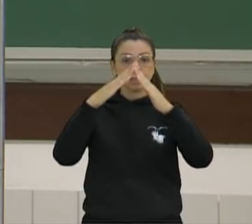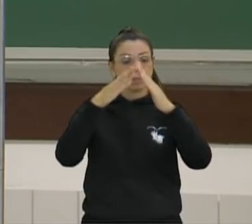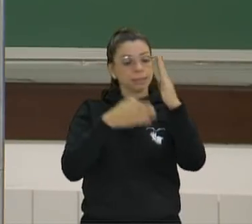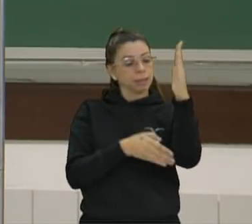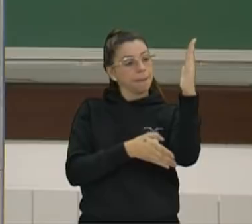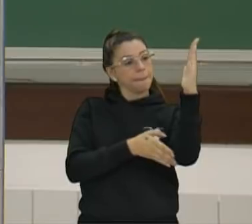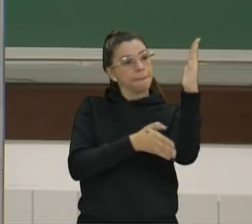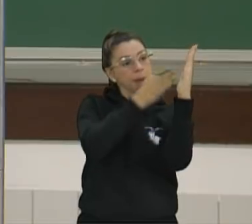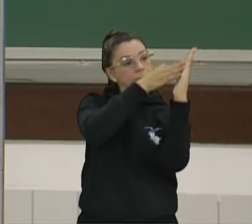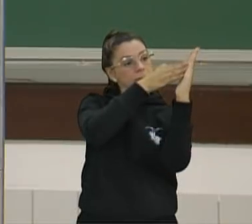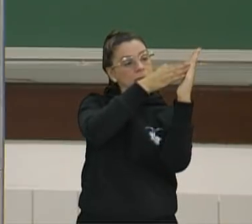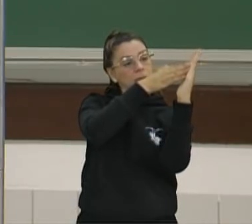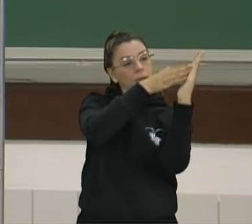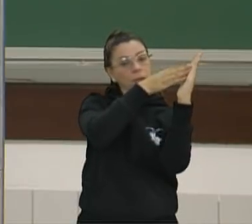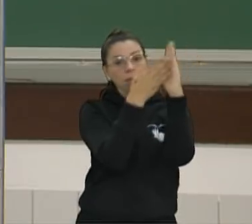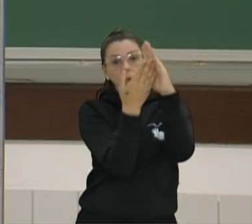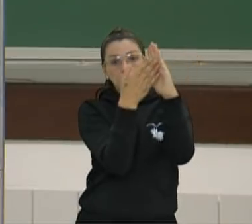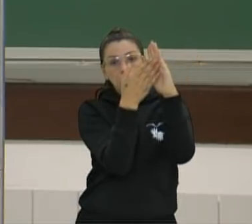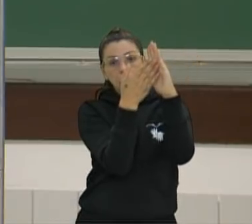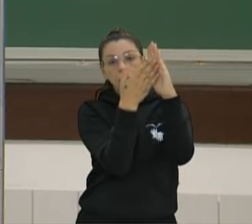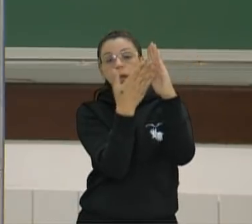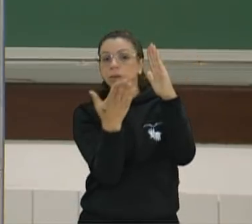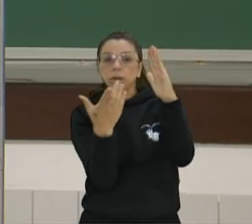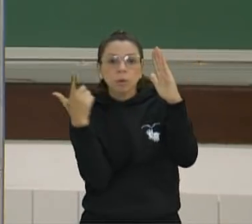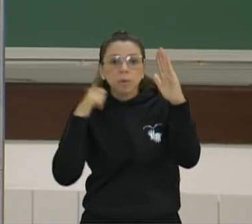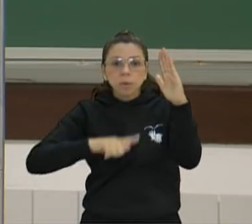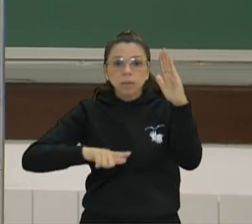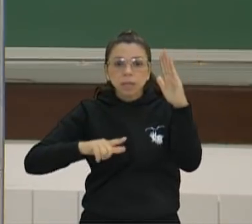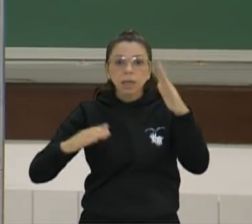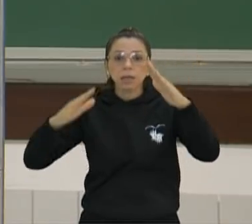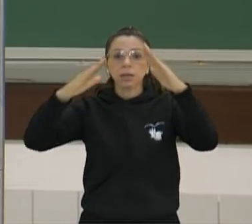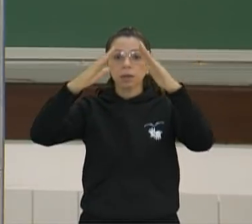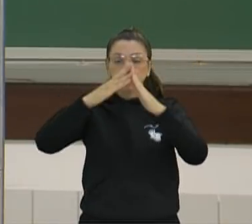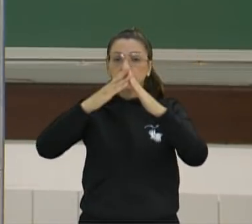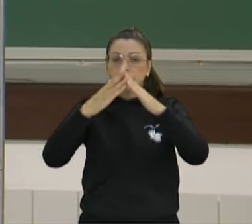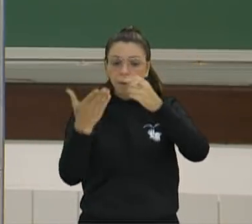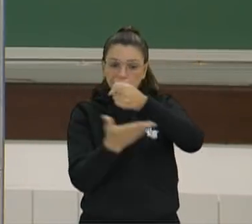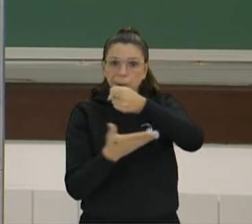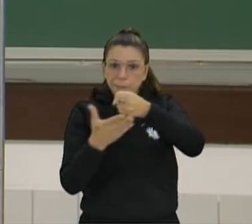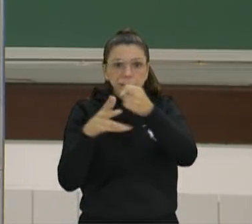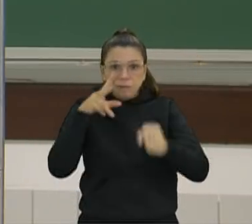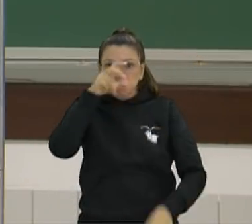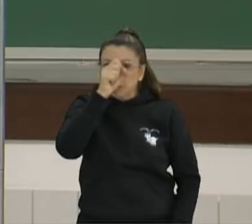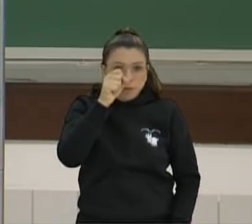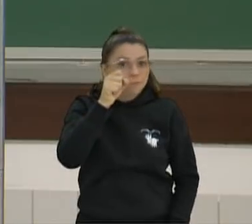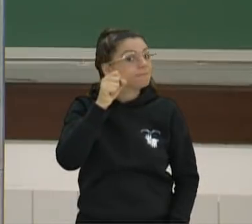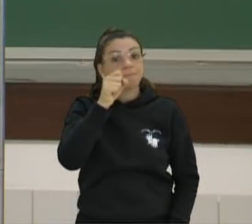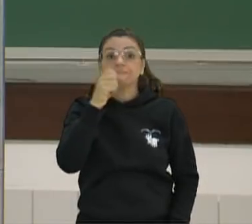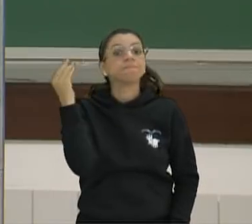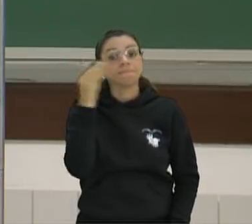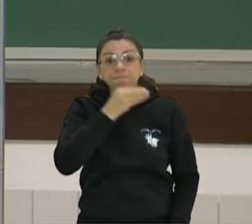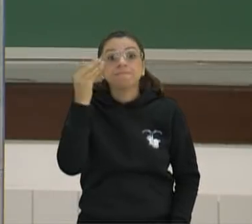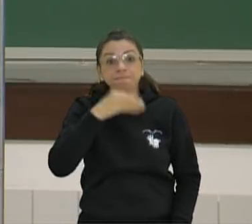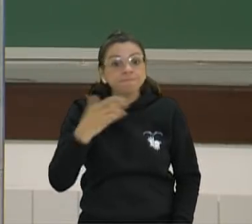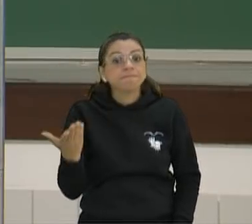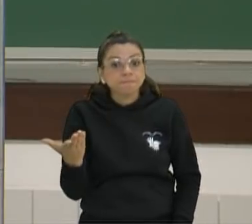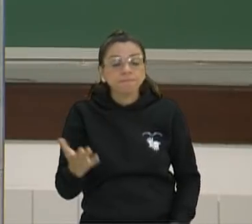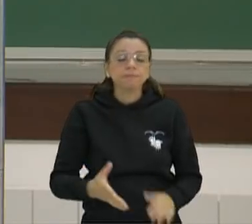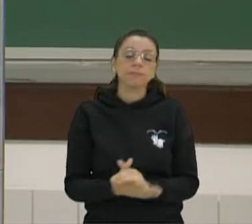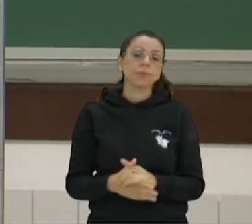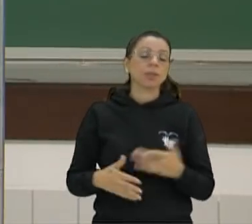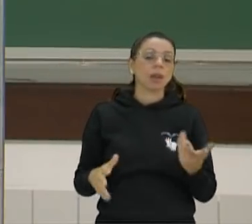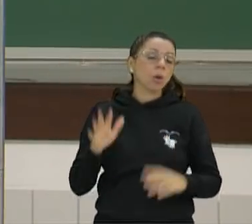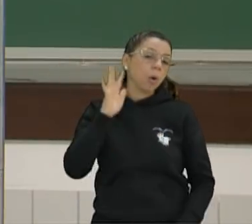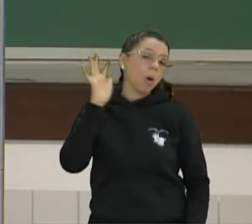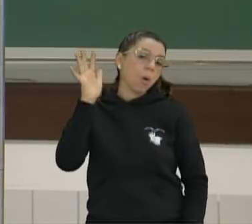ou se elas fossem assim, ou se elas fossem assim, será que elas iam dar conta de sustentar o teto, sustentar o telhado? Agora pensa na questão